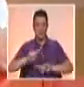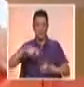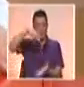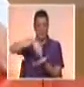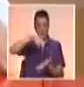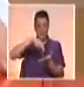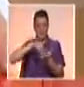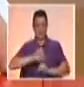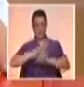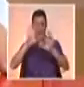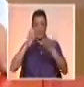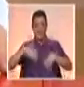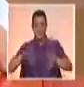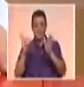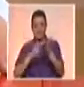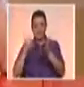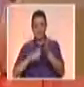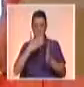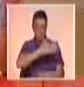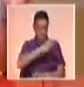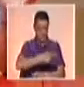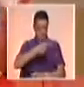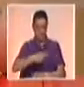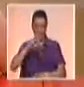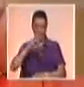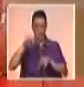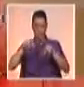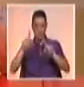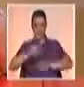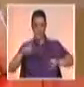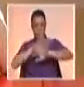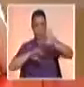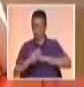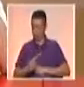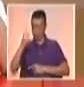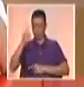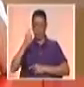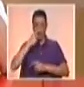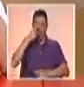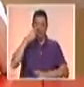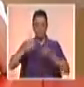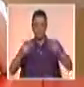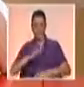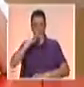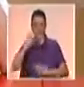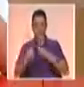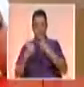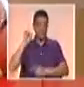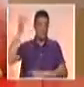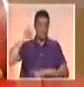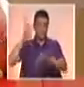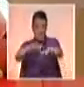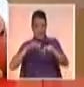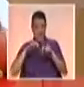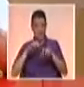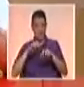não é? Ainda foi necessário fazer isso em 98, neste momento isso é impensável, já não se faz. Há muita gente que fica chocada quando eu digo isto em algum seminário, assim, mas é verdade,